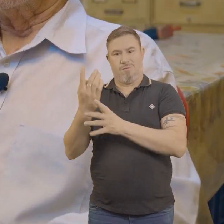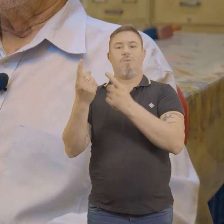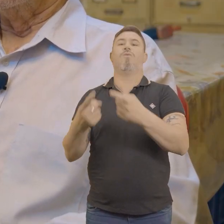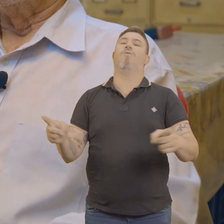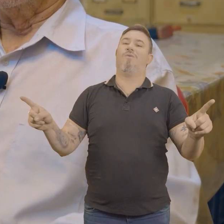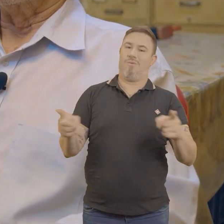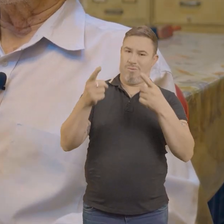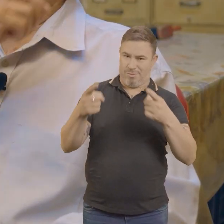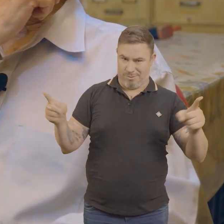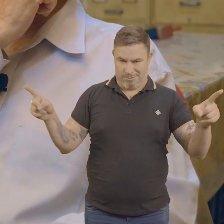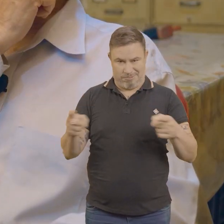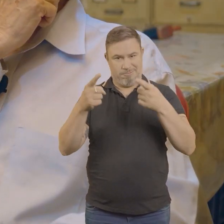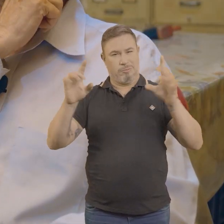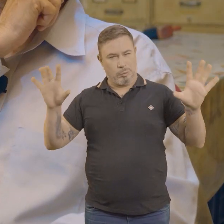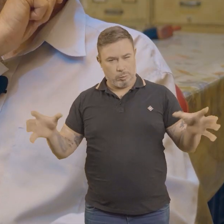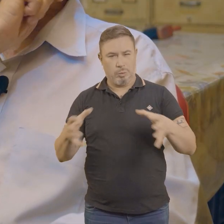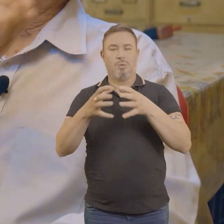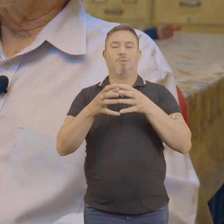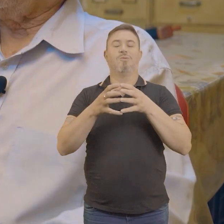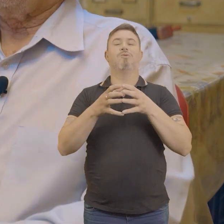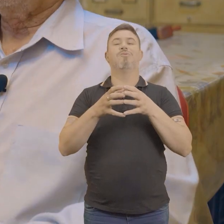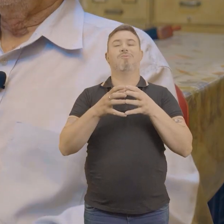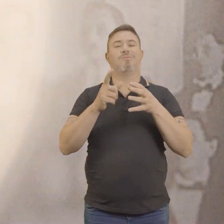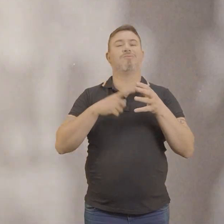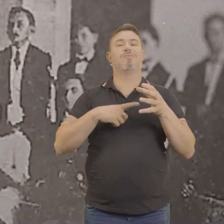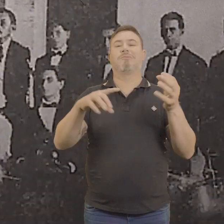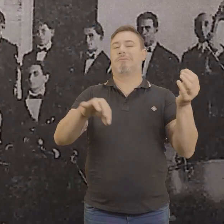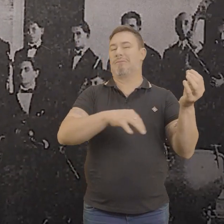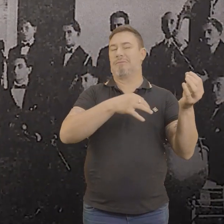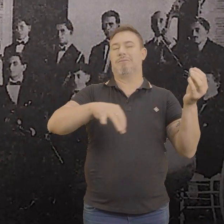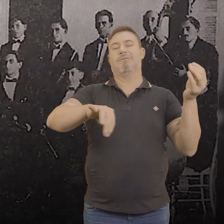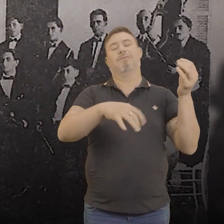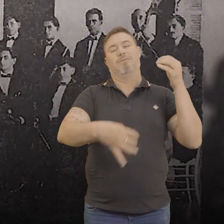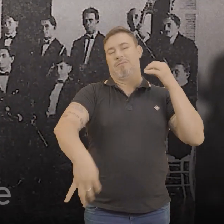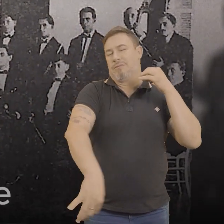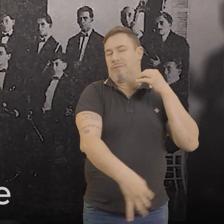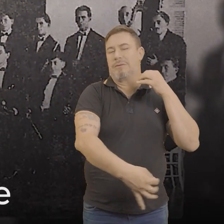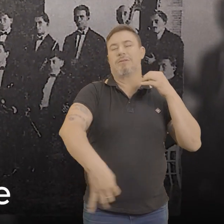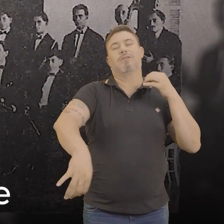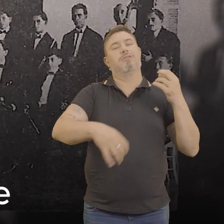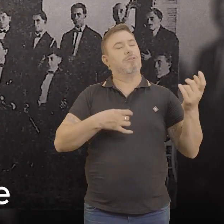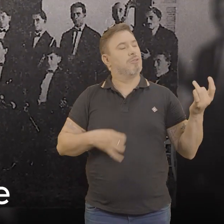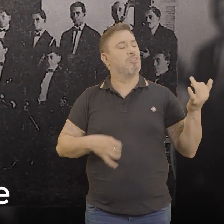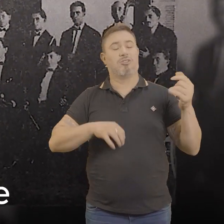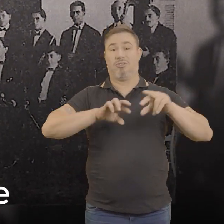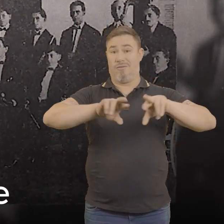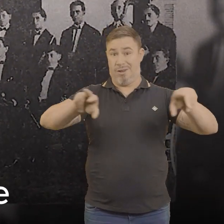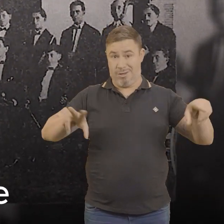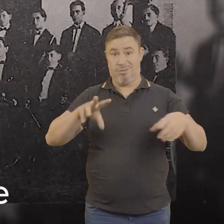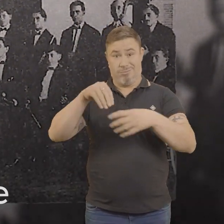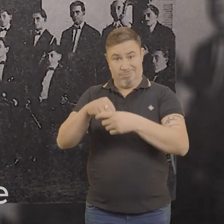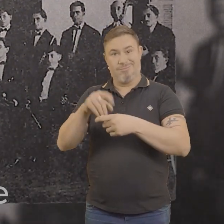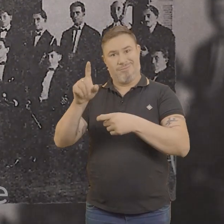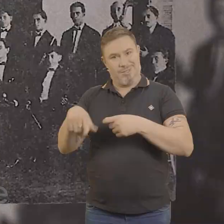orquestra, uma orquestra sinfônica, né? Existia a Sociedade Musical Henrique Jorge, que era uma homenagem